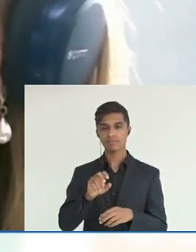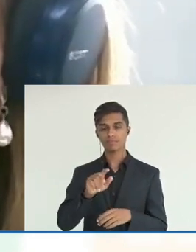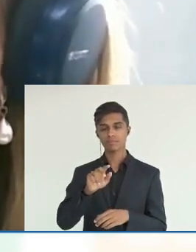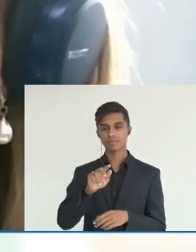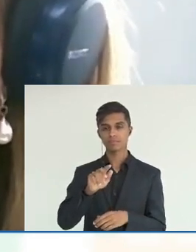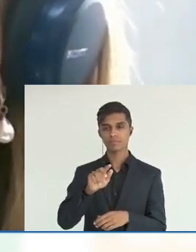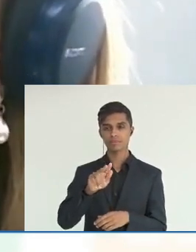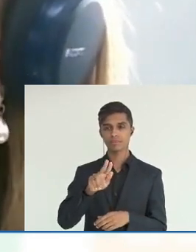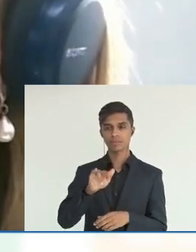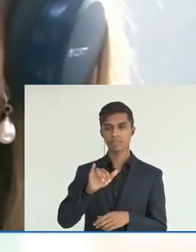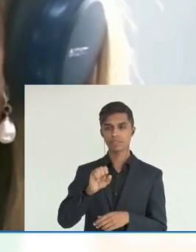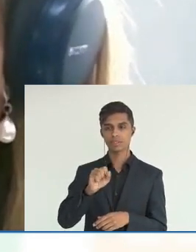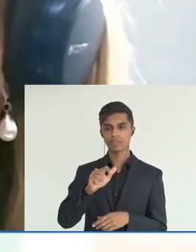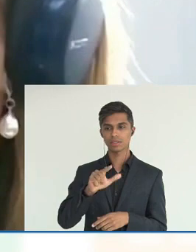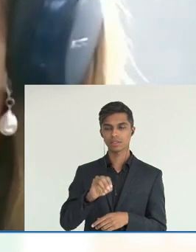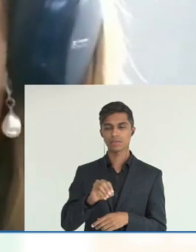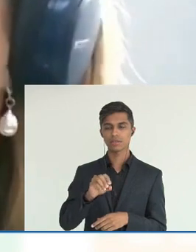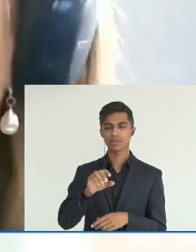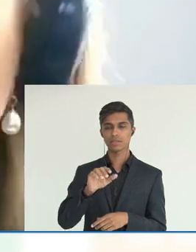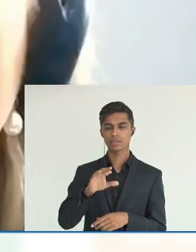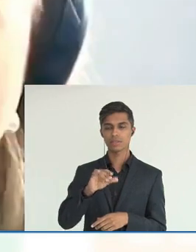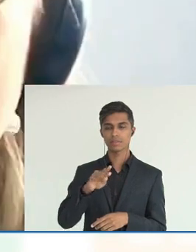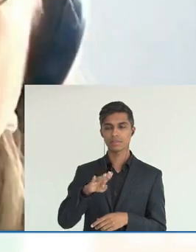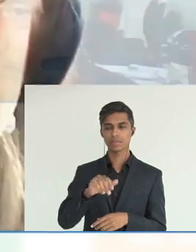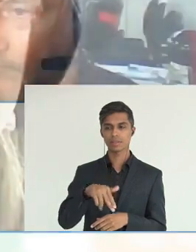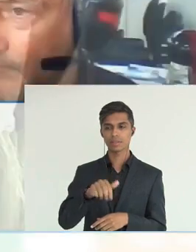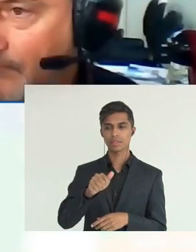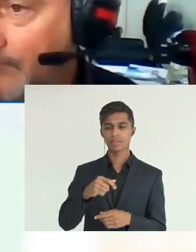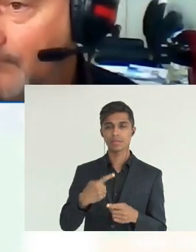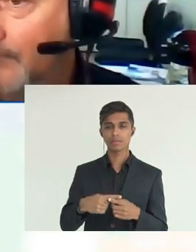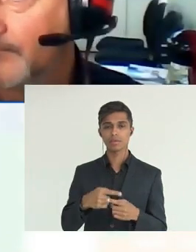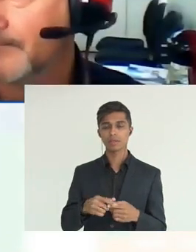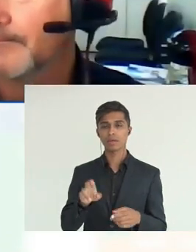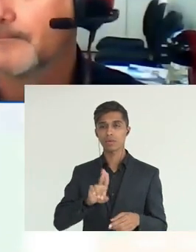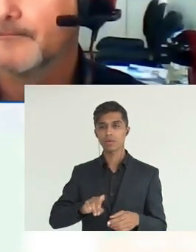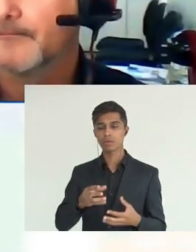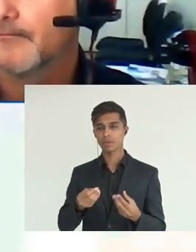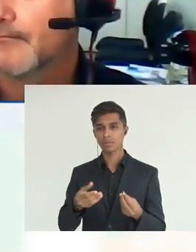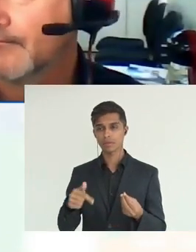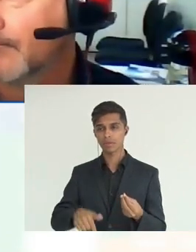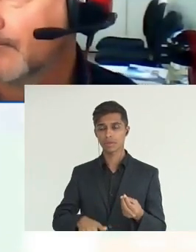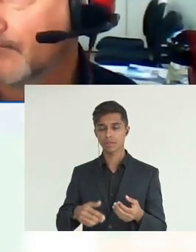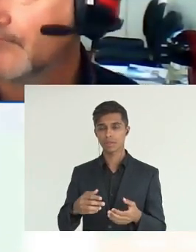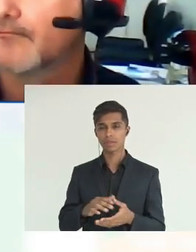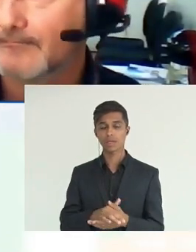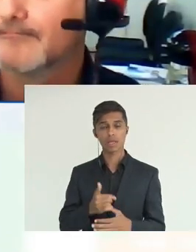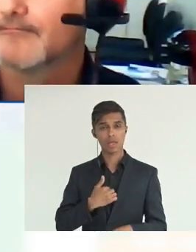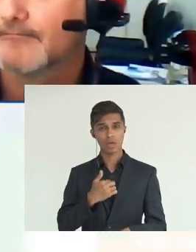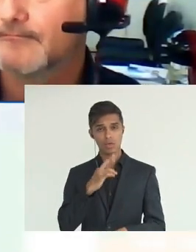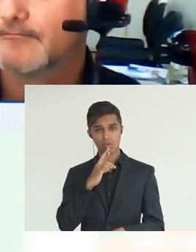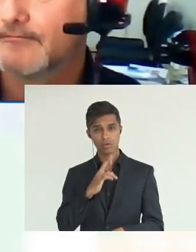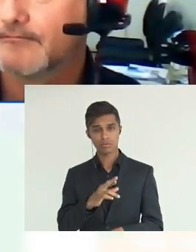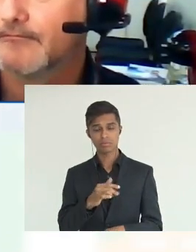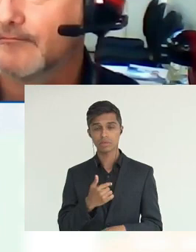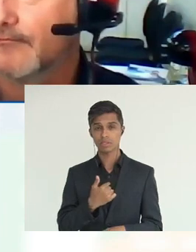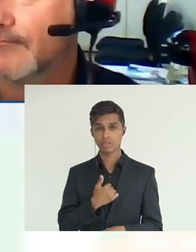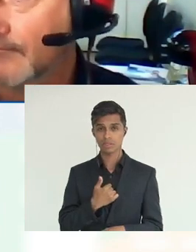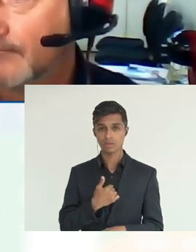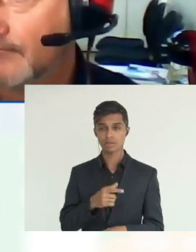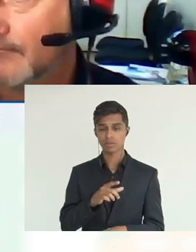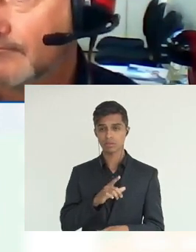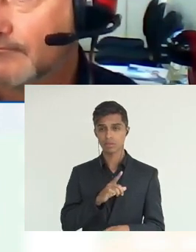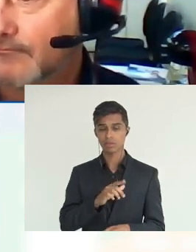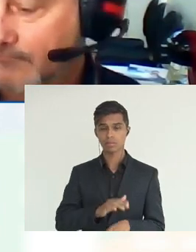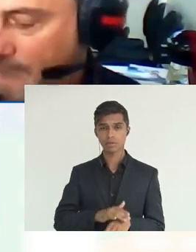em vista a difusão de tratamentos alternativos com esta substância. Eu vou responder, eu que tenho mais